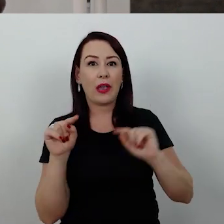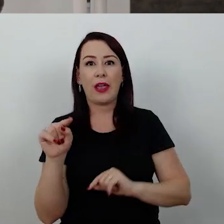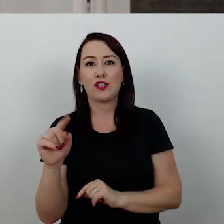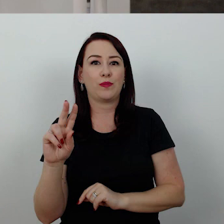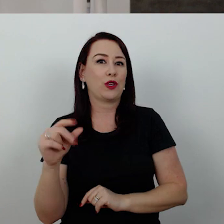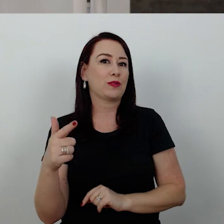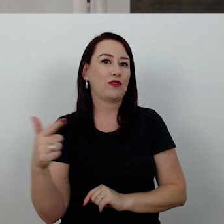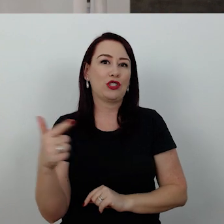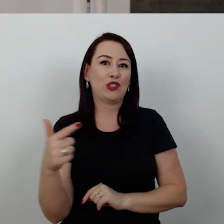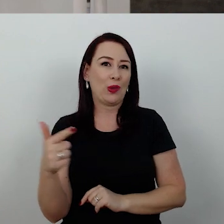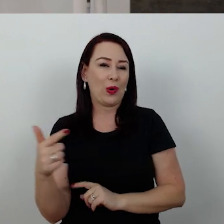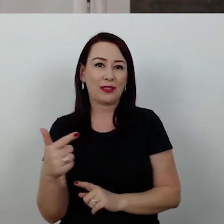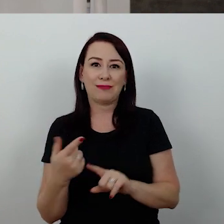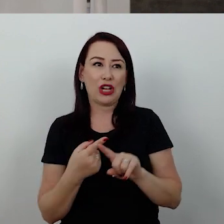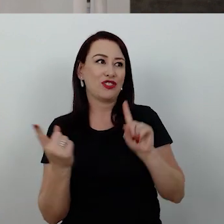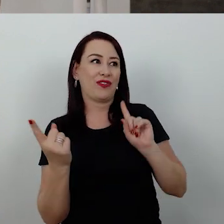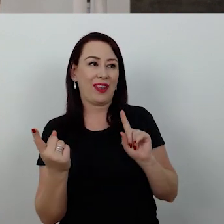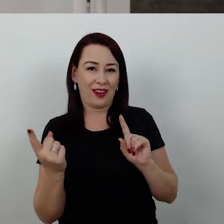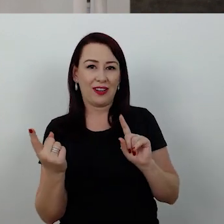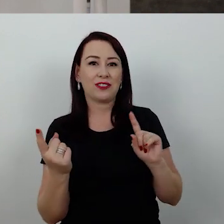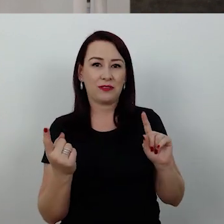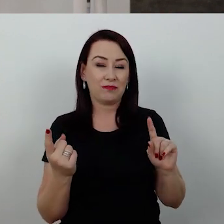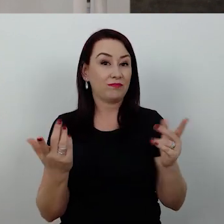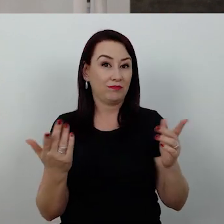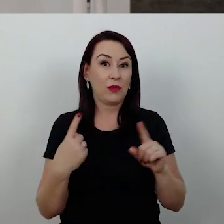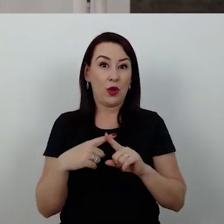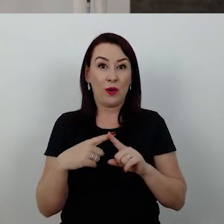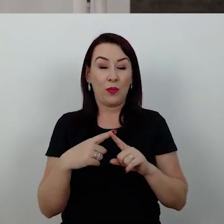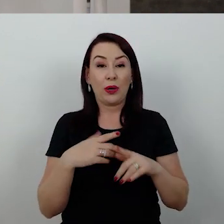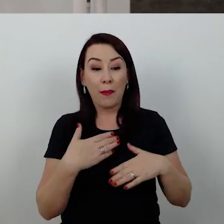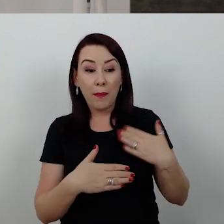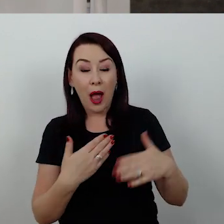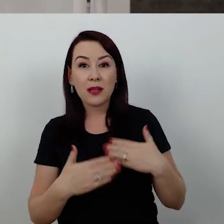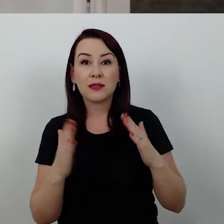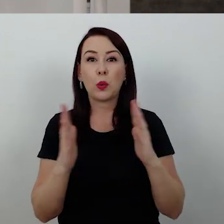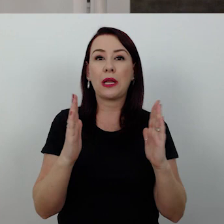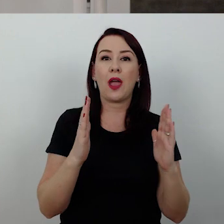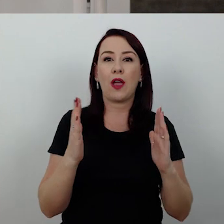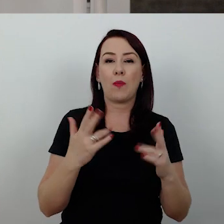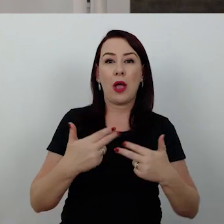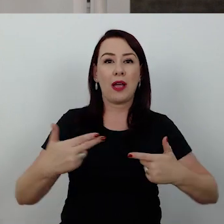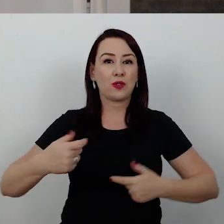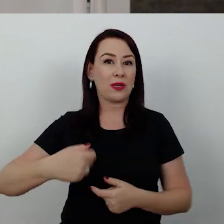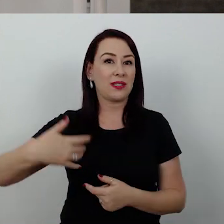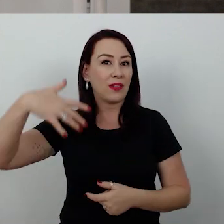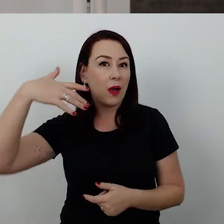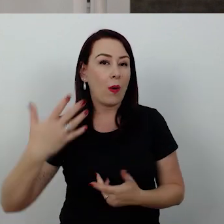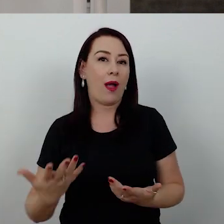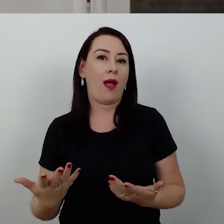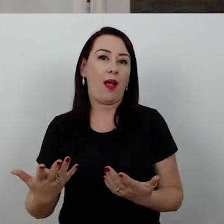aprovaram, estava muito mais, né, impraticável ano passado, porque se passa o tempo, as coisas se encarecem, os sistemas,